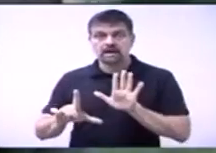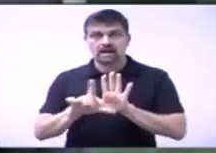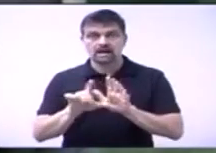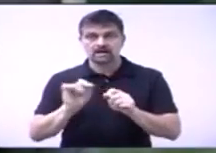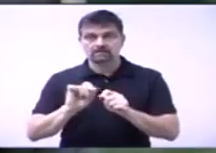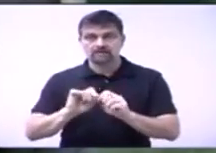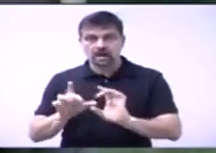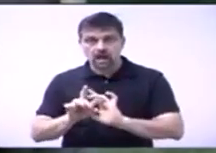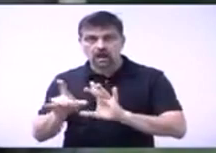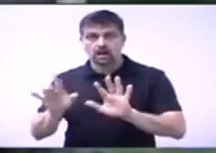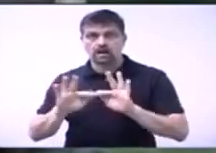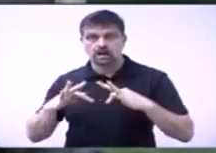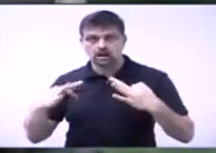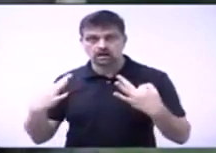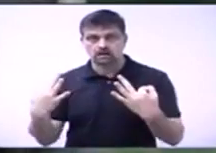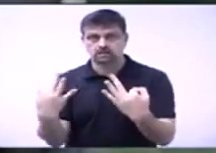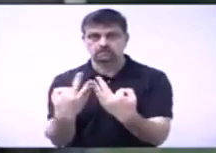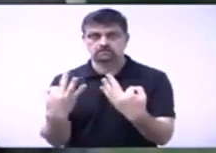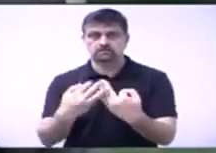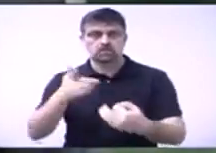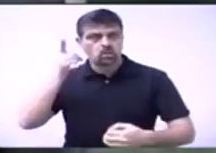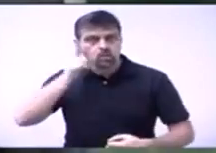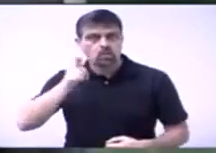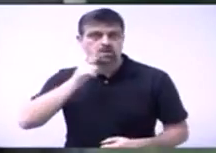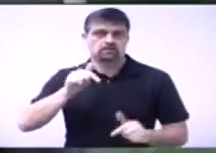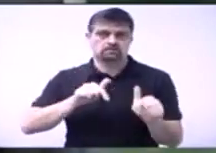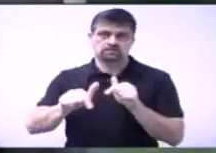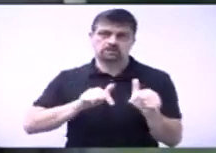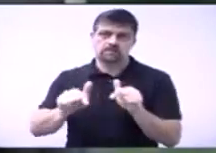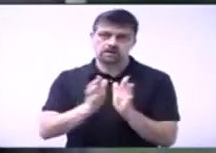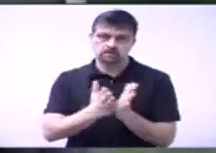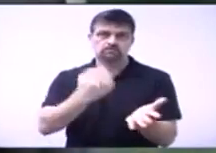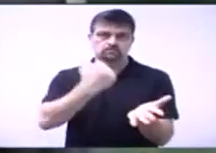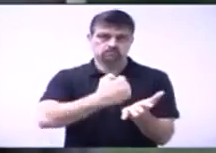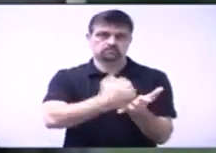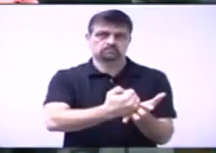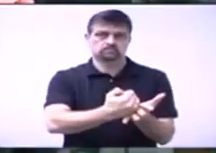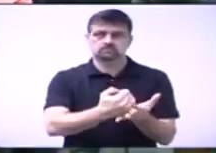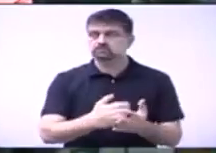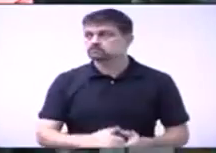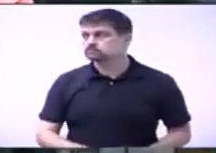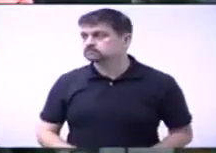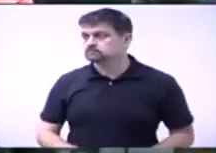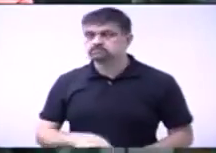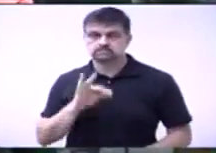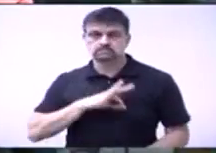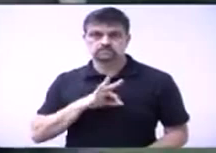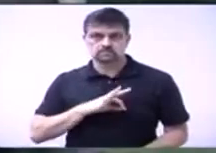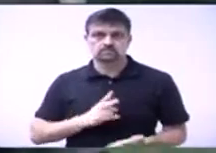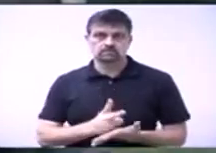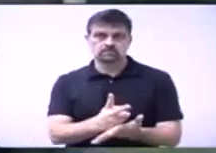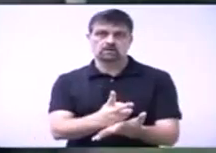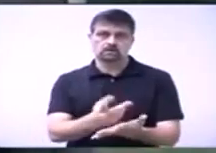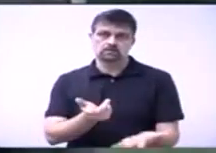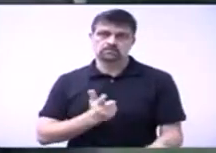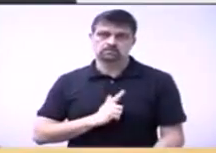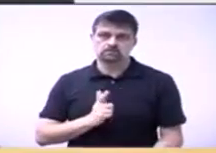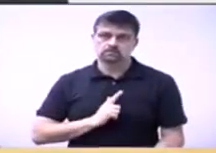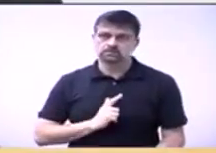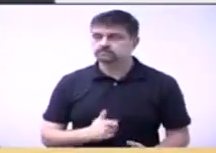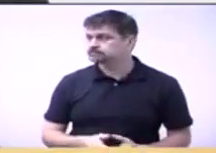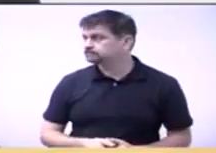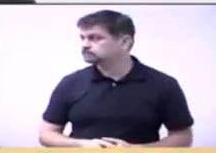para as famílias, para os trabalhadores paulinenses. Meu voto é favorável e creio que será um avanço para a nossa cidade.